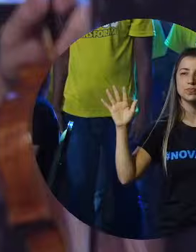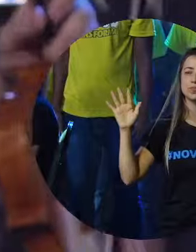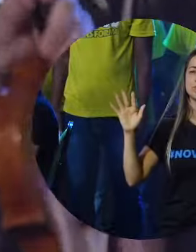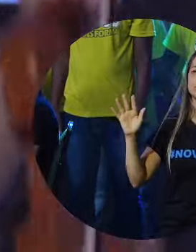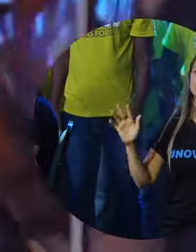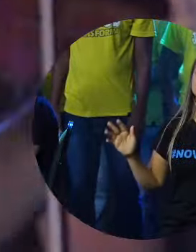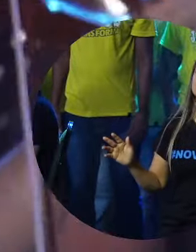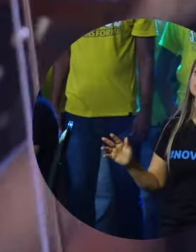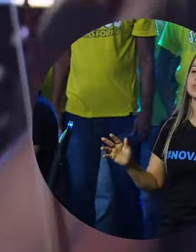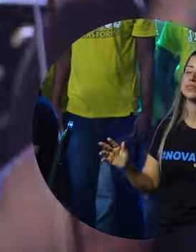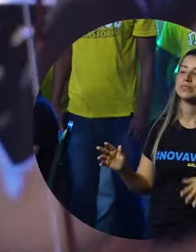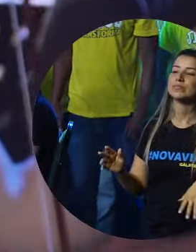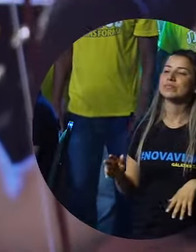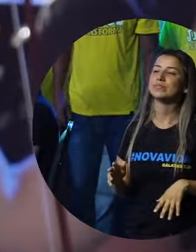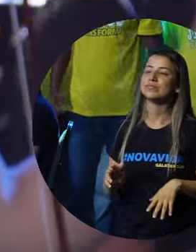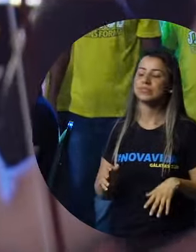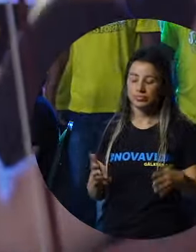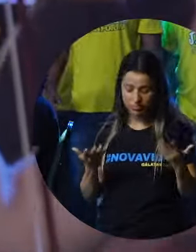Toma-me,